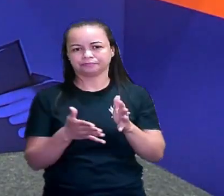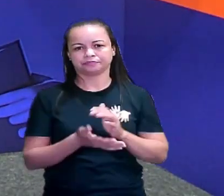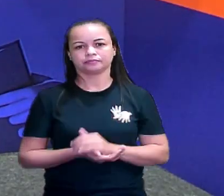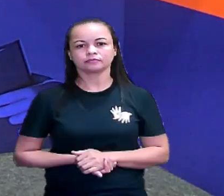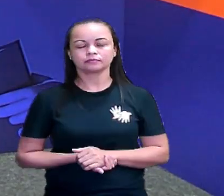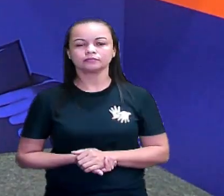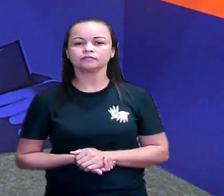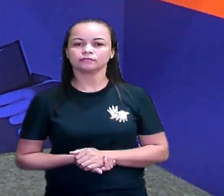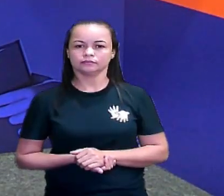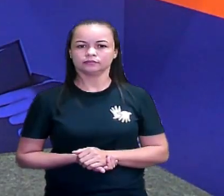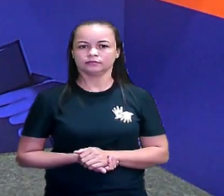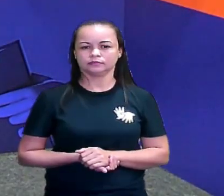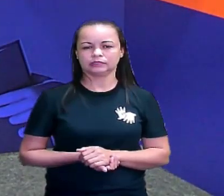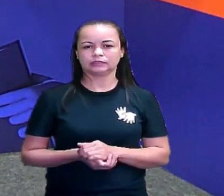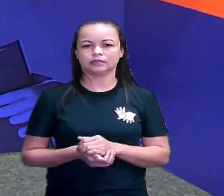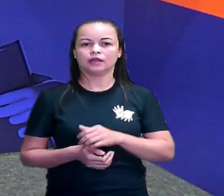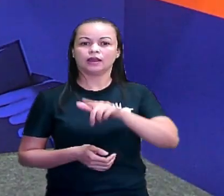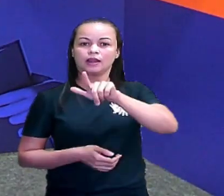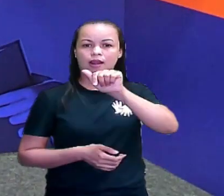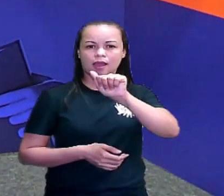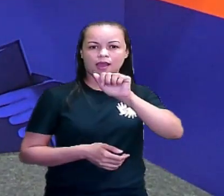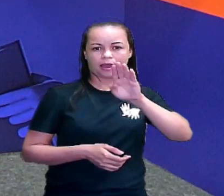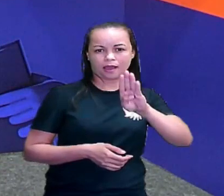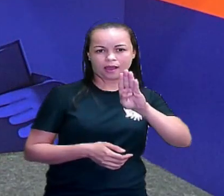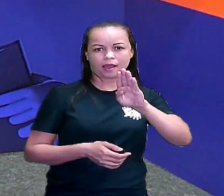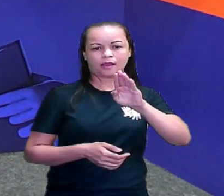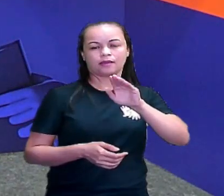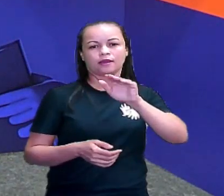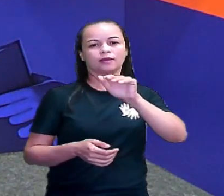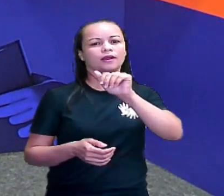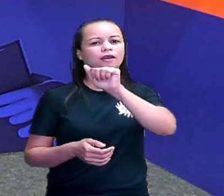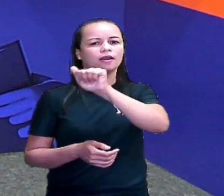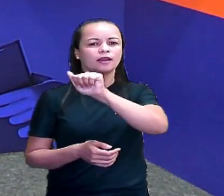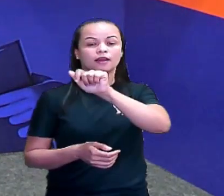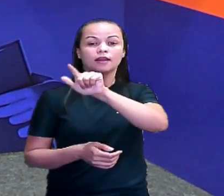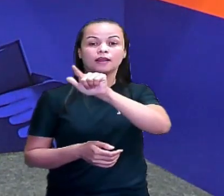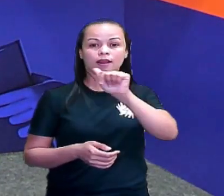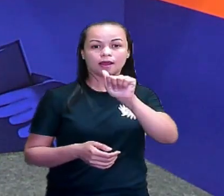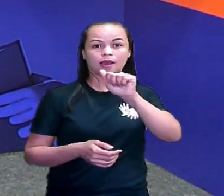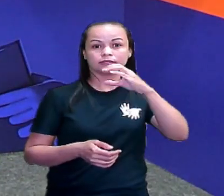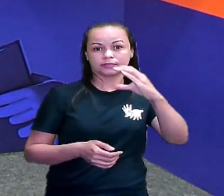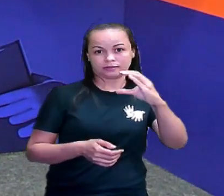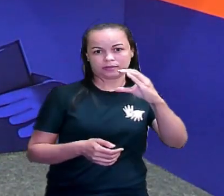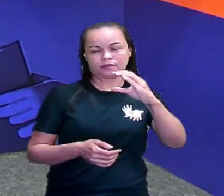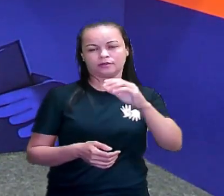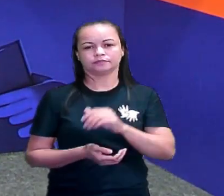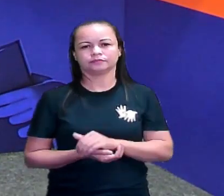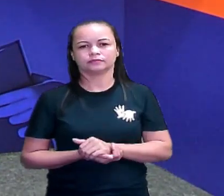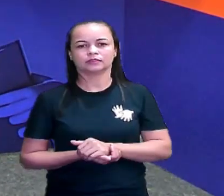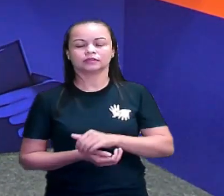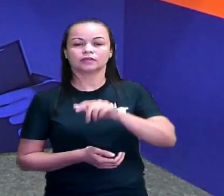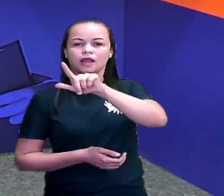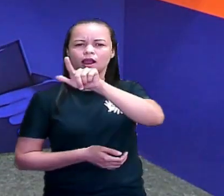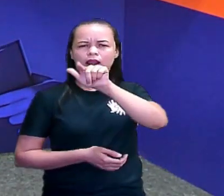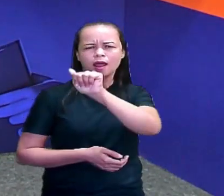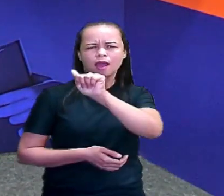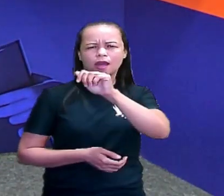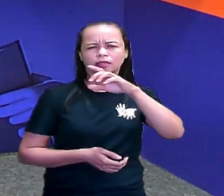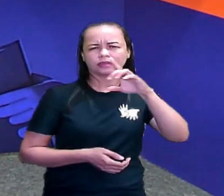La A, la B, la C, la